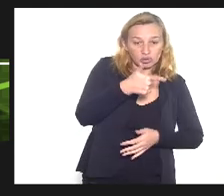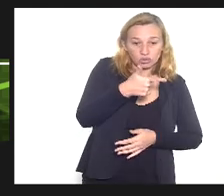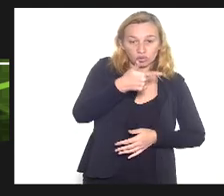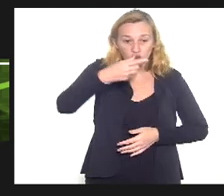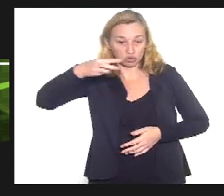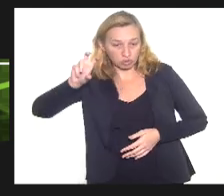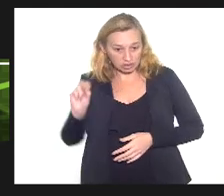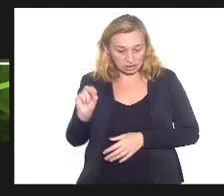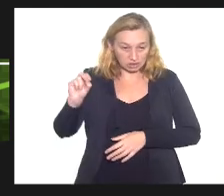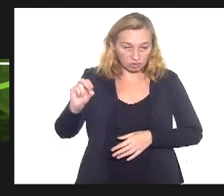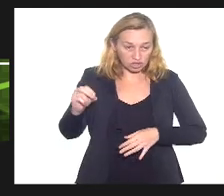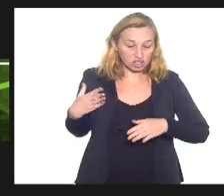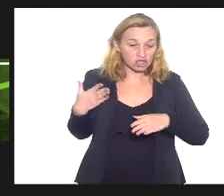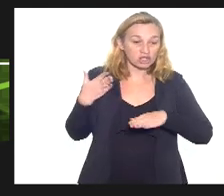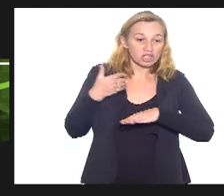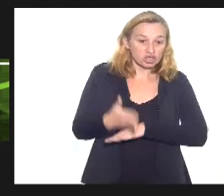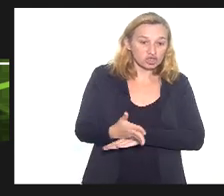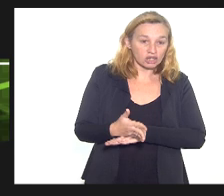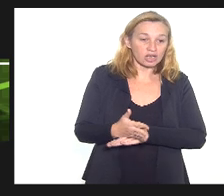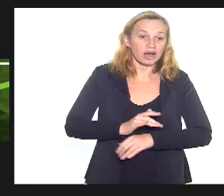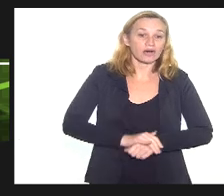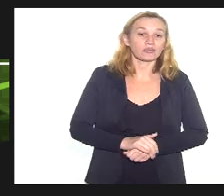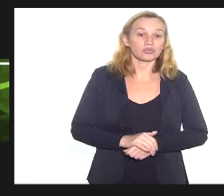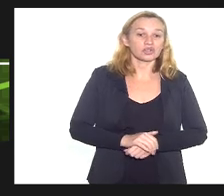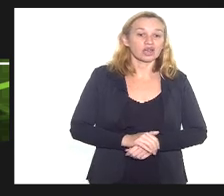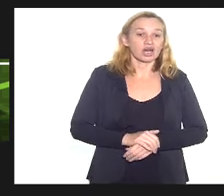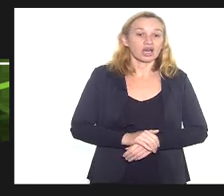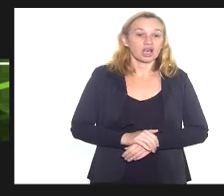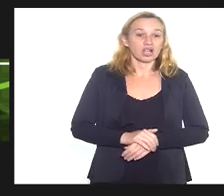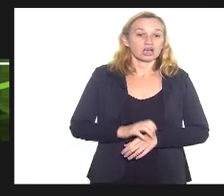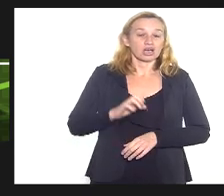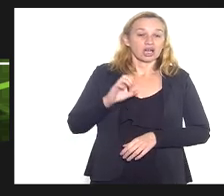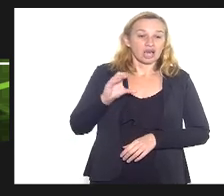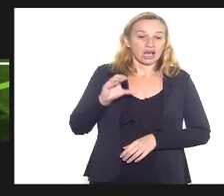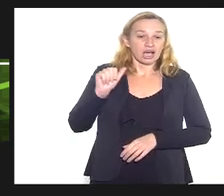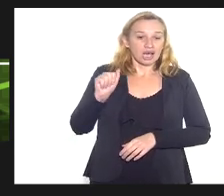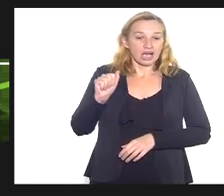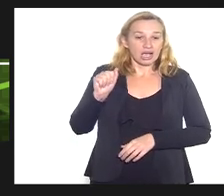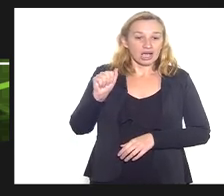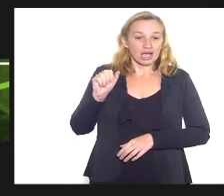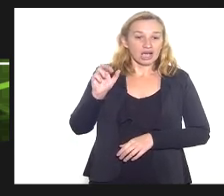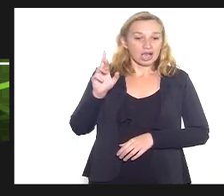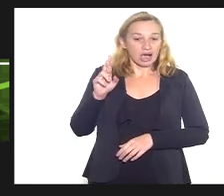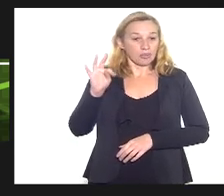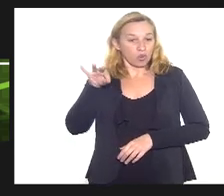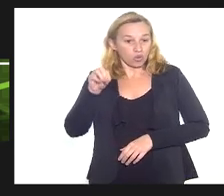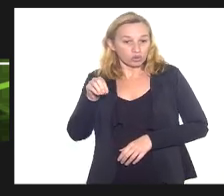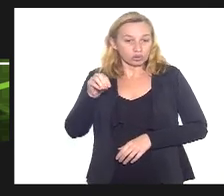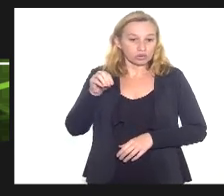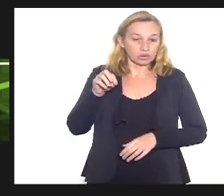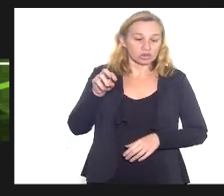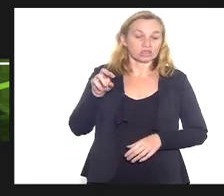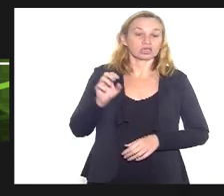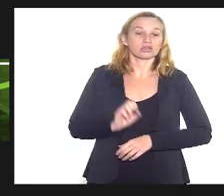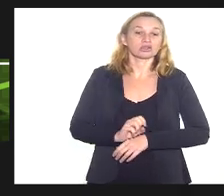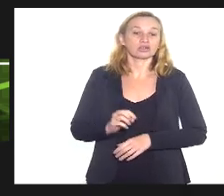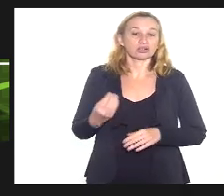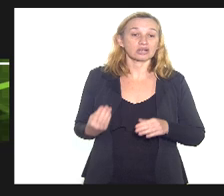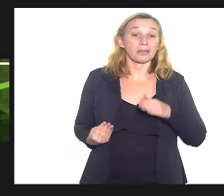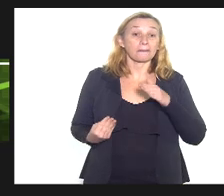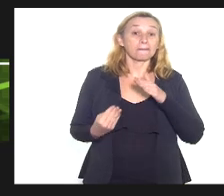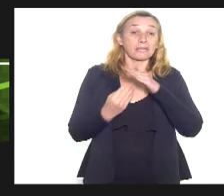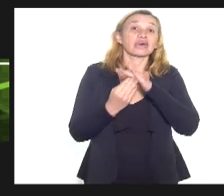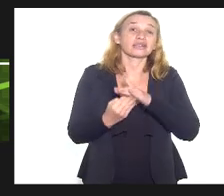2050, alcançarmos a neutralidade de carbono. É a nossa meta, a